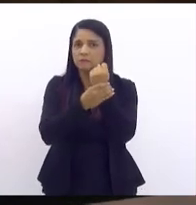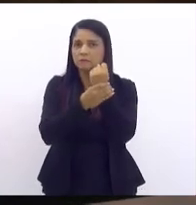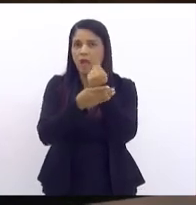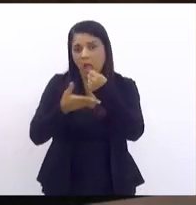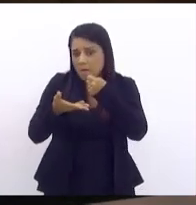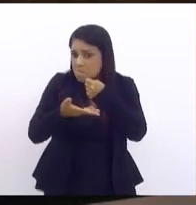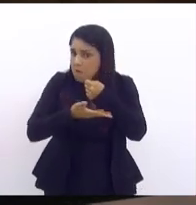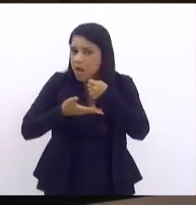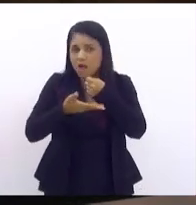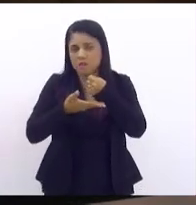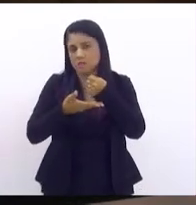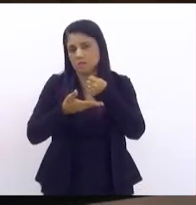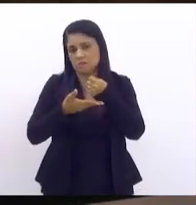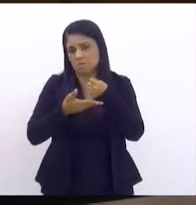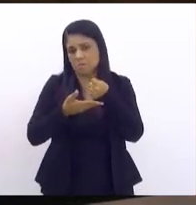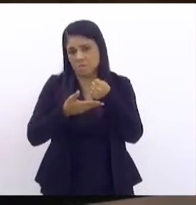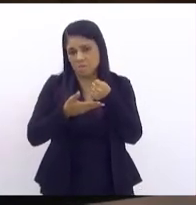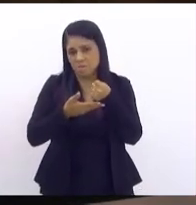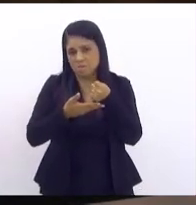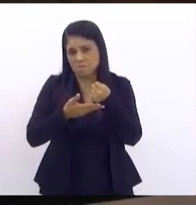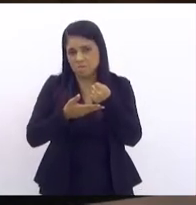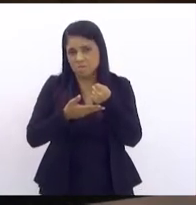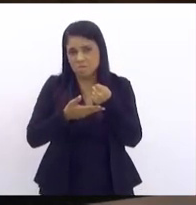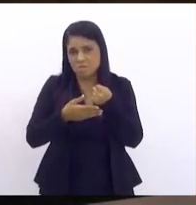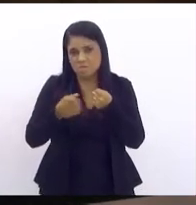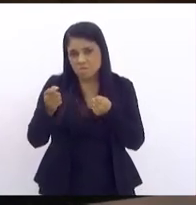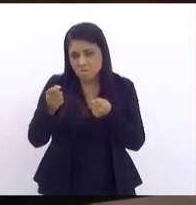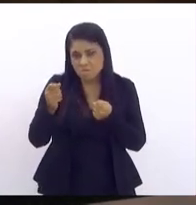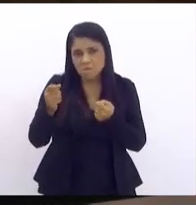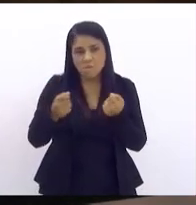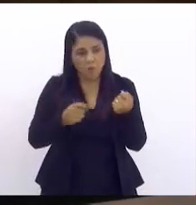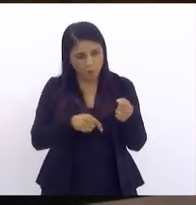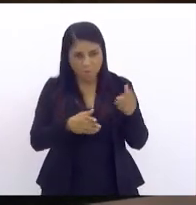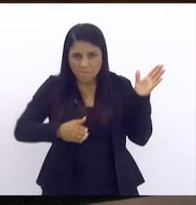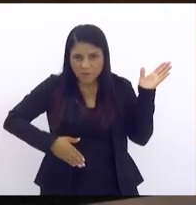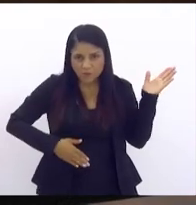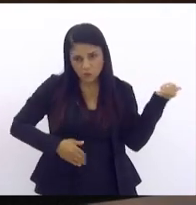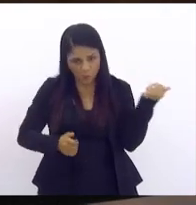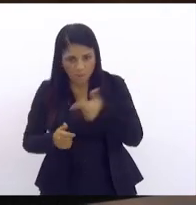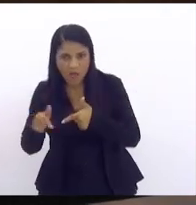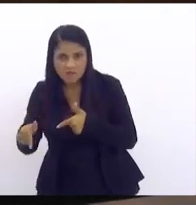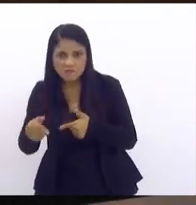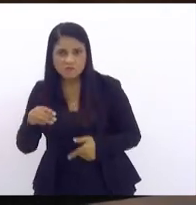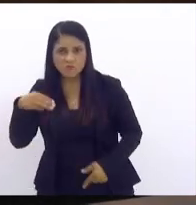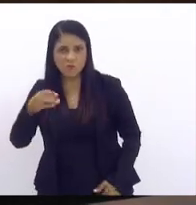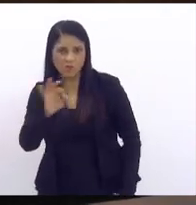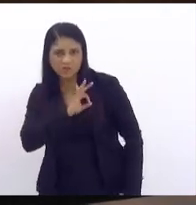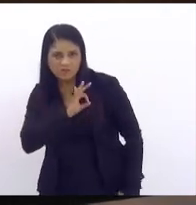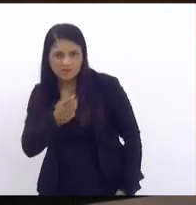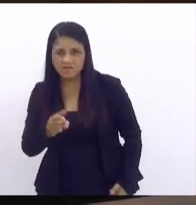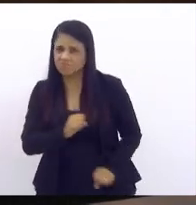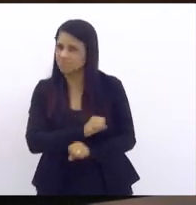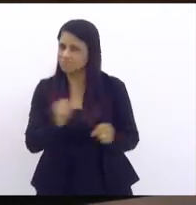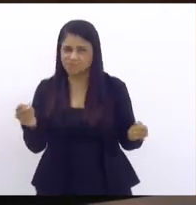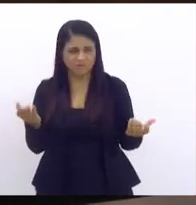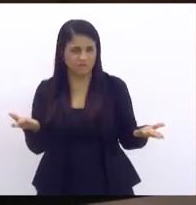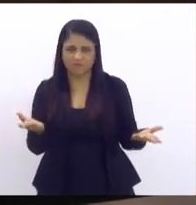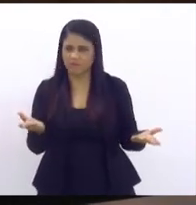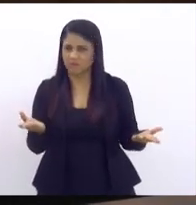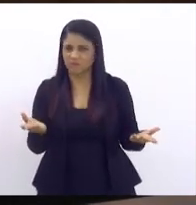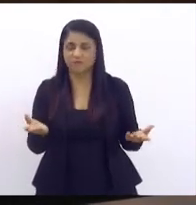vamos combinar. Não pode ter menos equipamento, não pode ter menos. Então, sem conhecer o